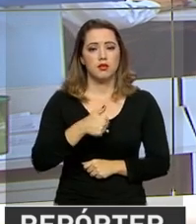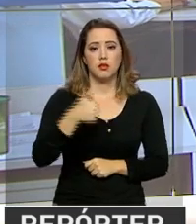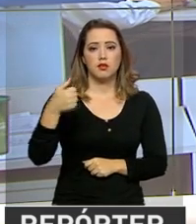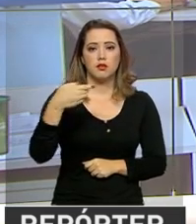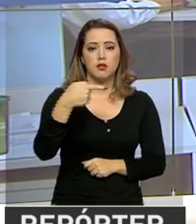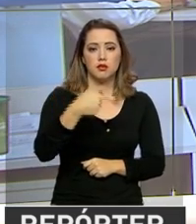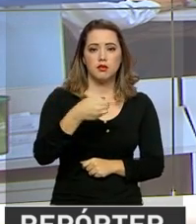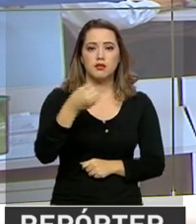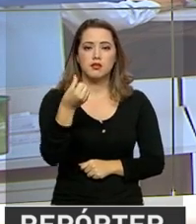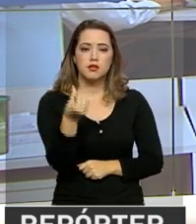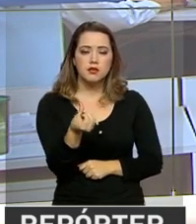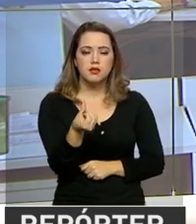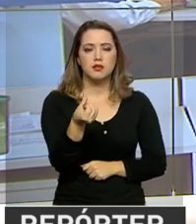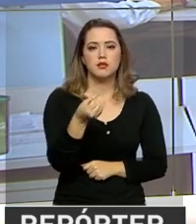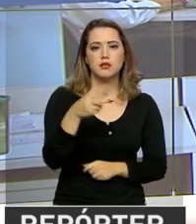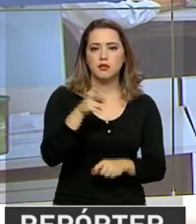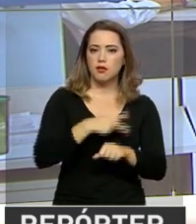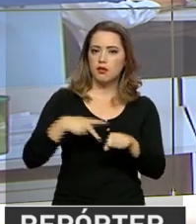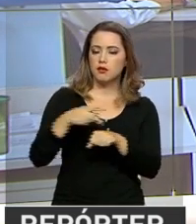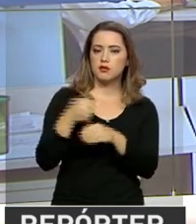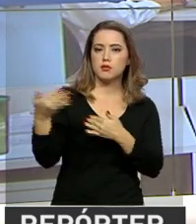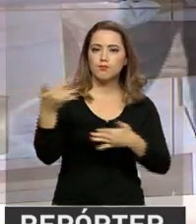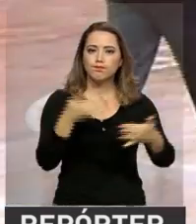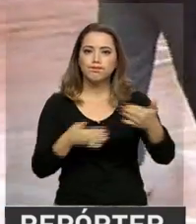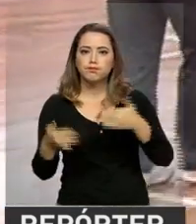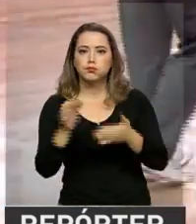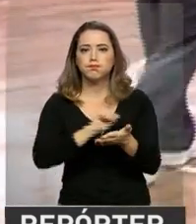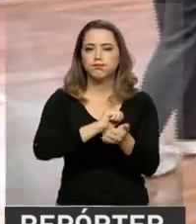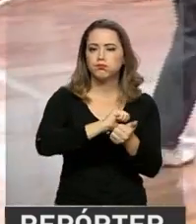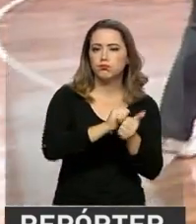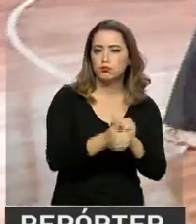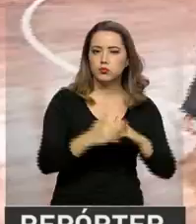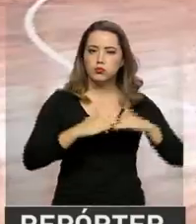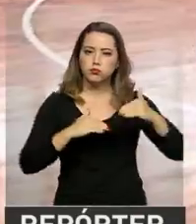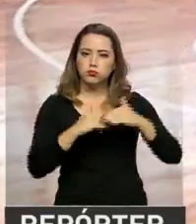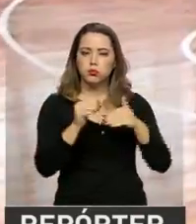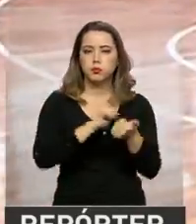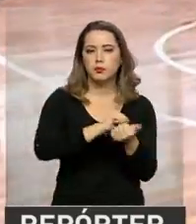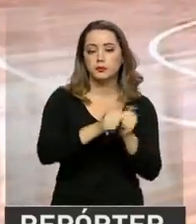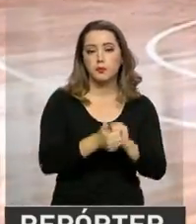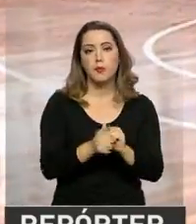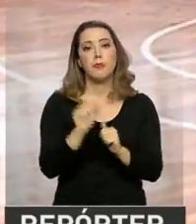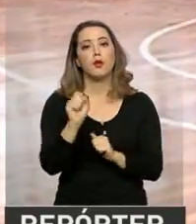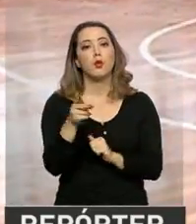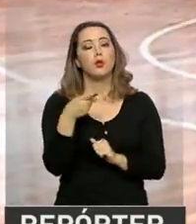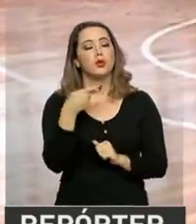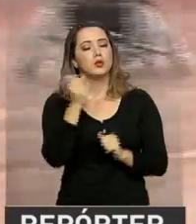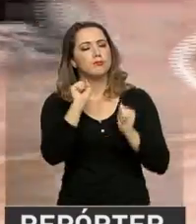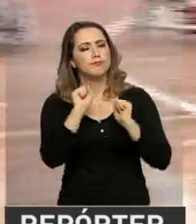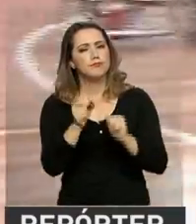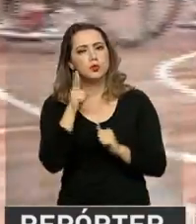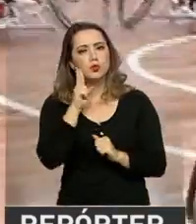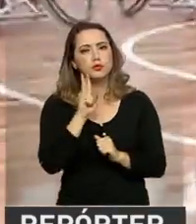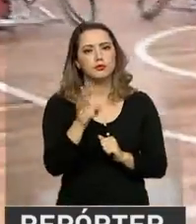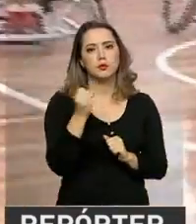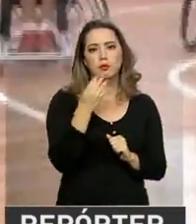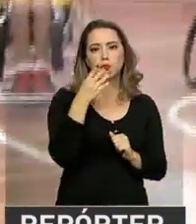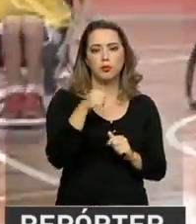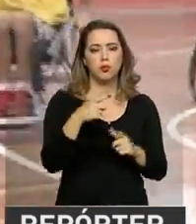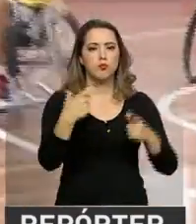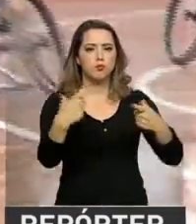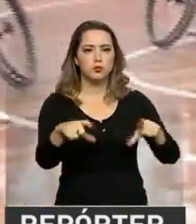países em 23 modalidades e o principal legado para os Esportes adaptados é o Centro de Treinamento